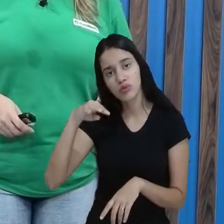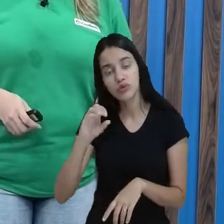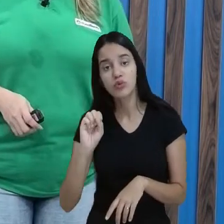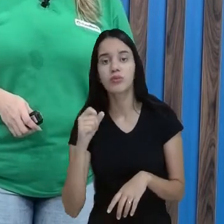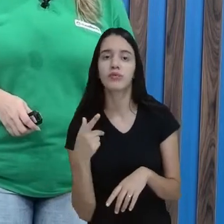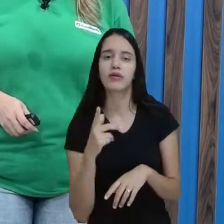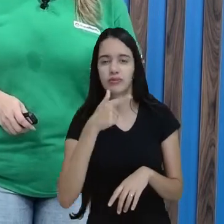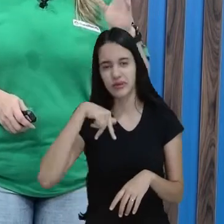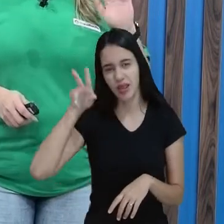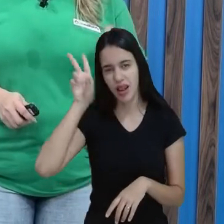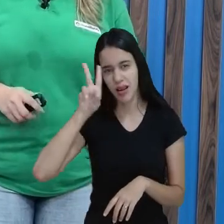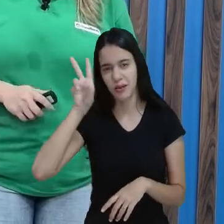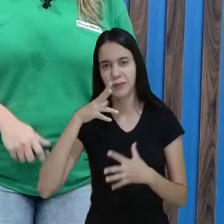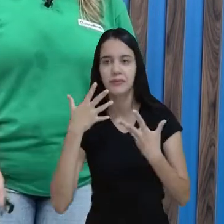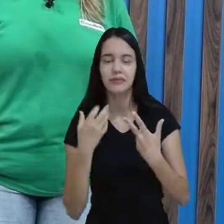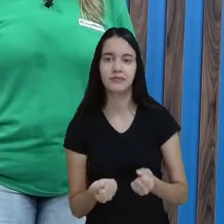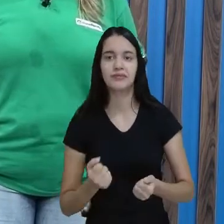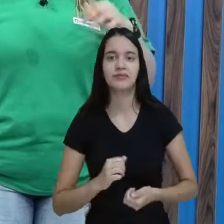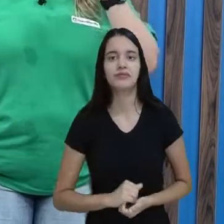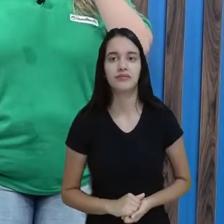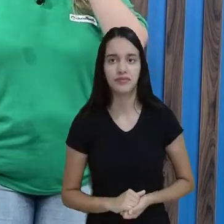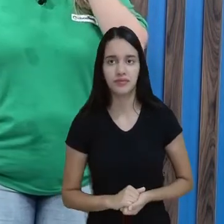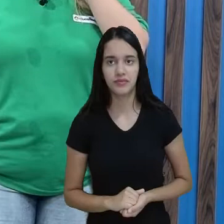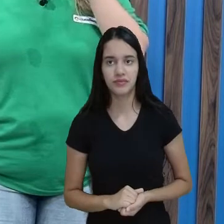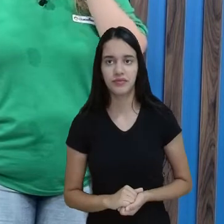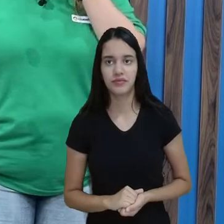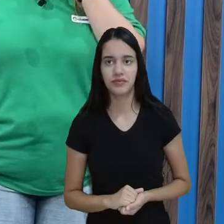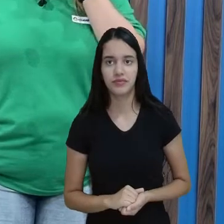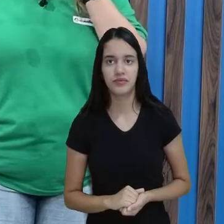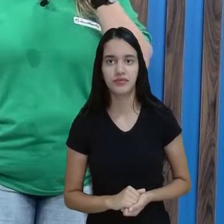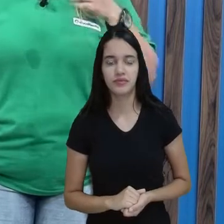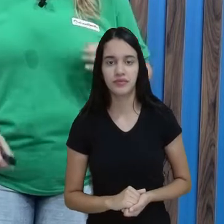bem fresquinho, tá certo? Então vamos lá.